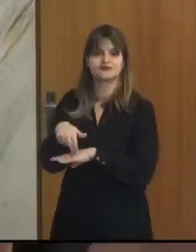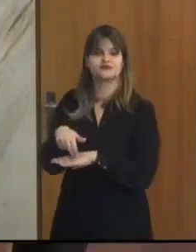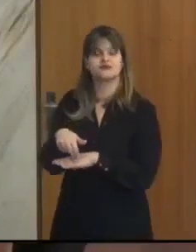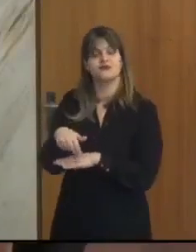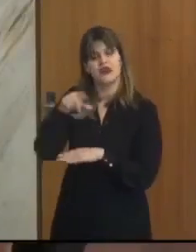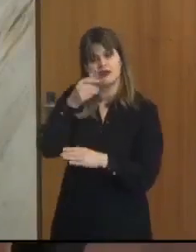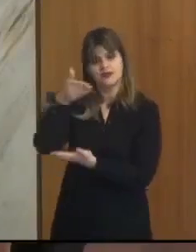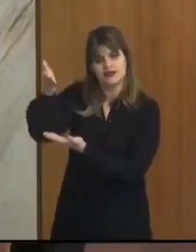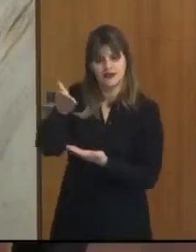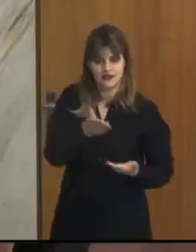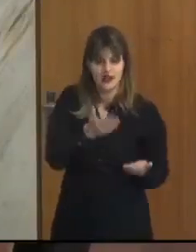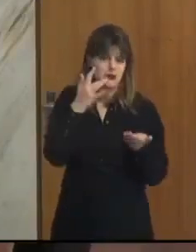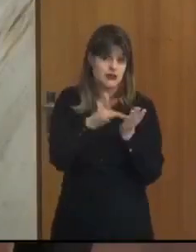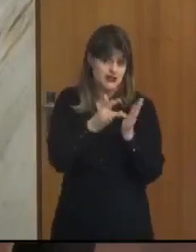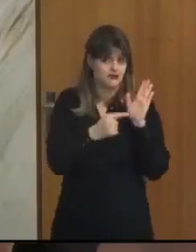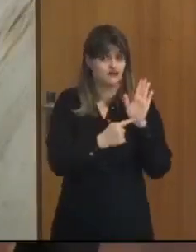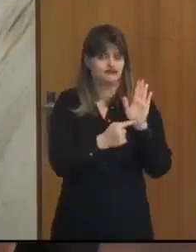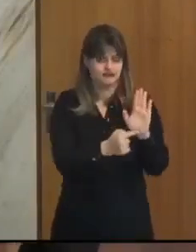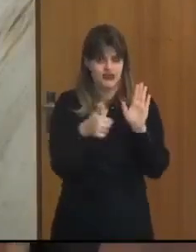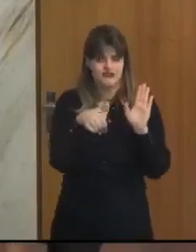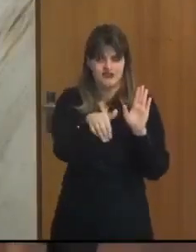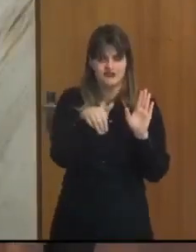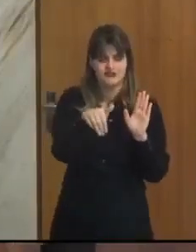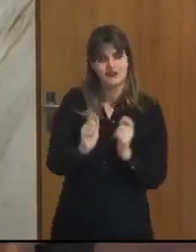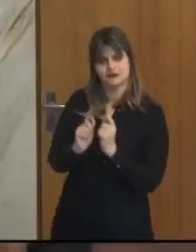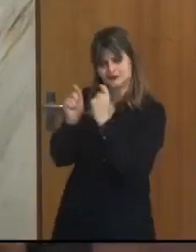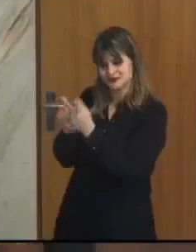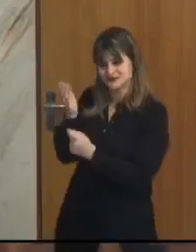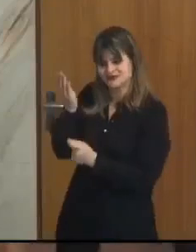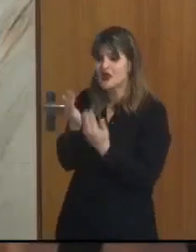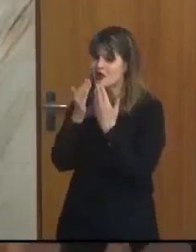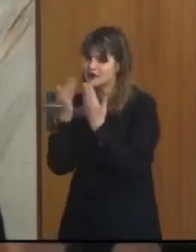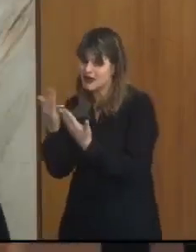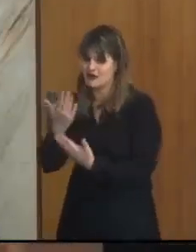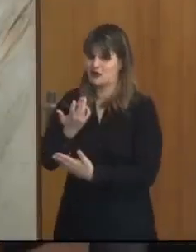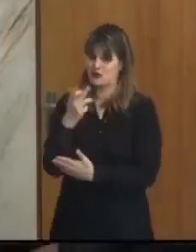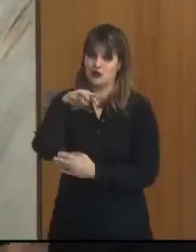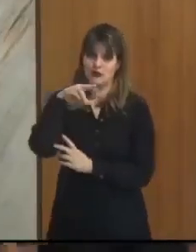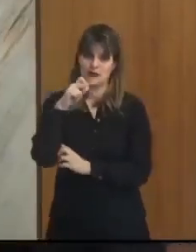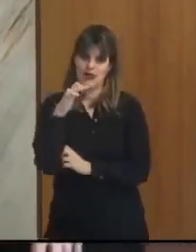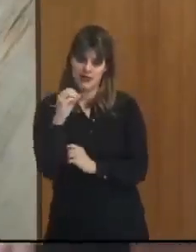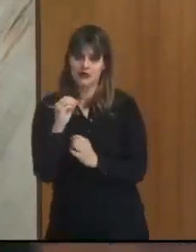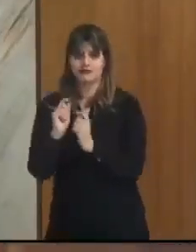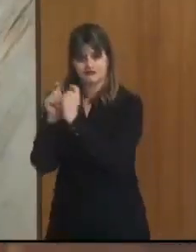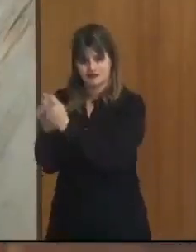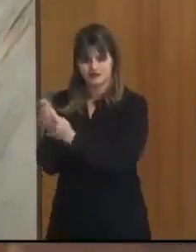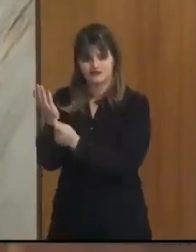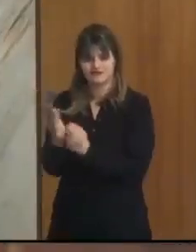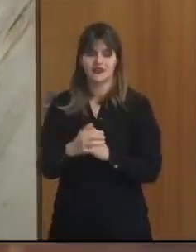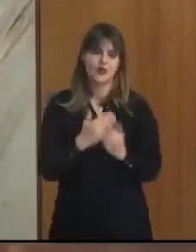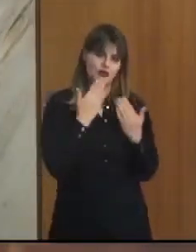virem apresentar esta belíssima obra. A palavra é vossa. Obrigada, Dr. Mário João, faz favor. Obrigada.